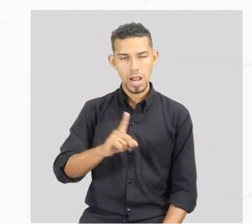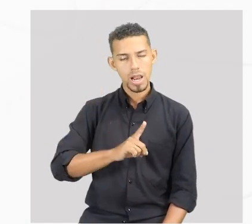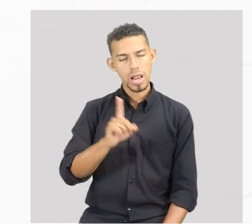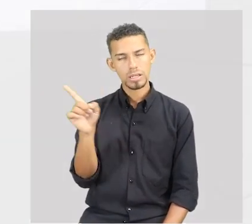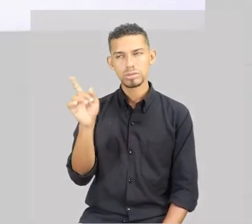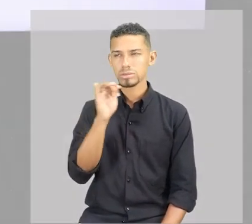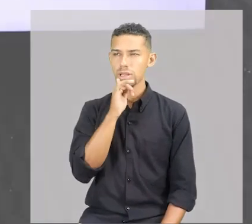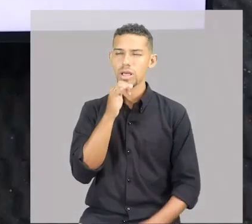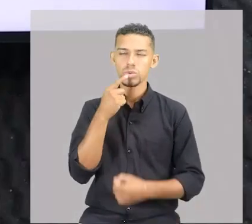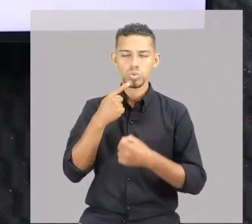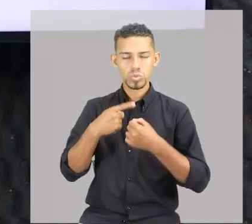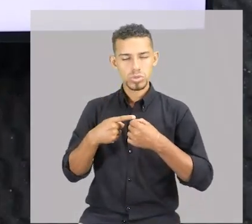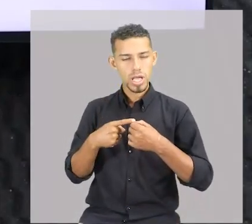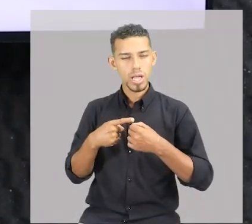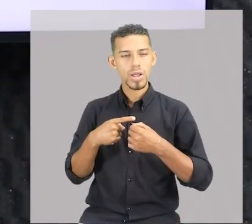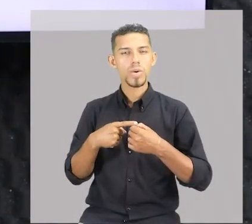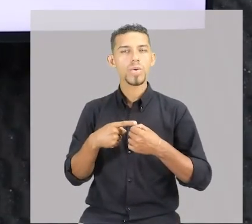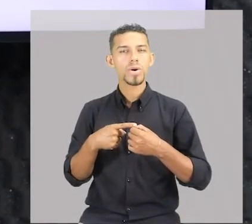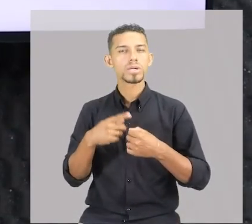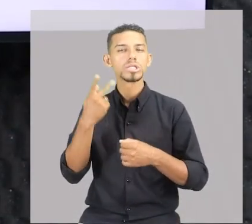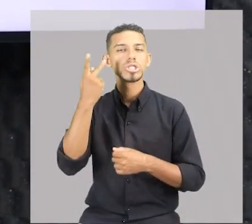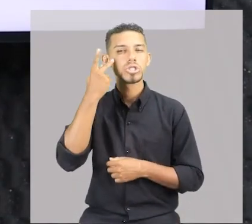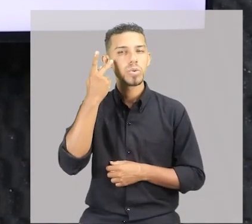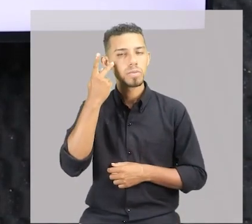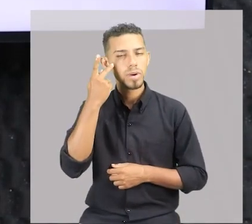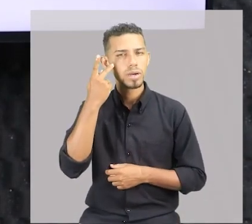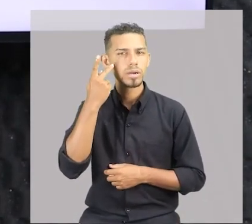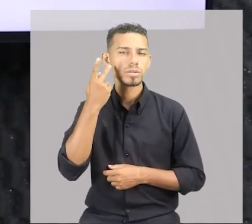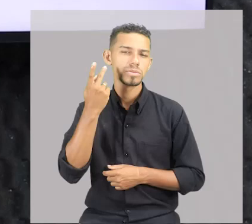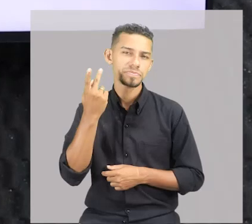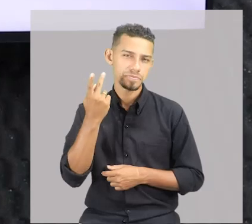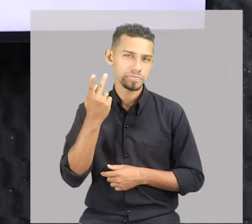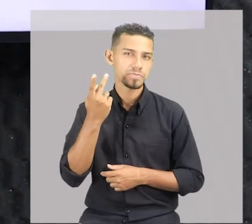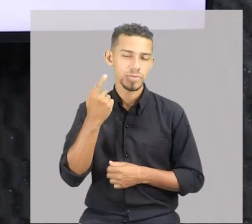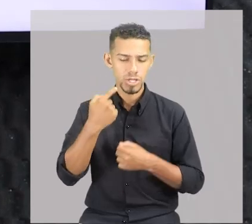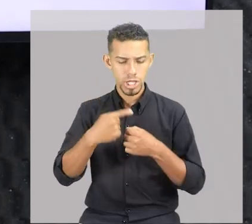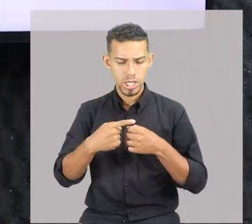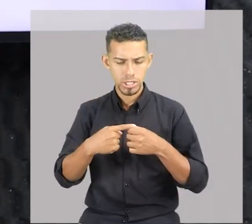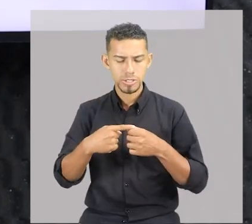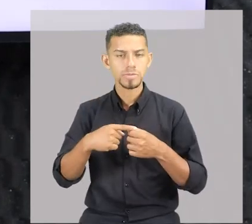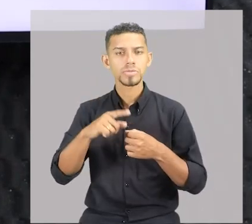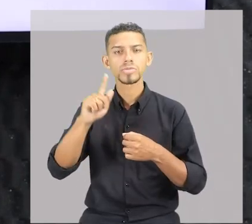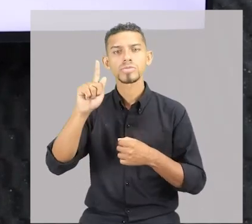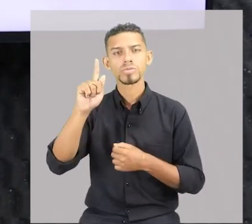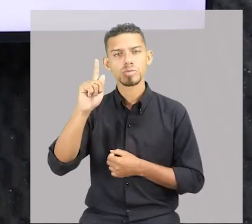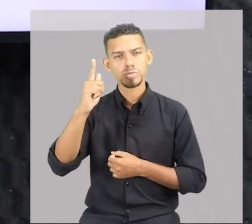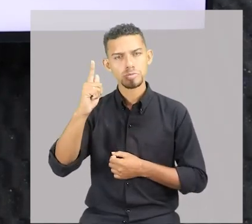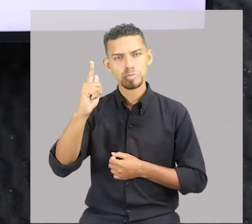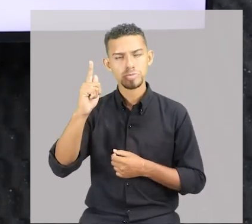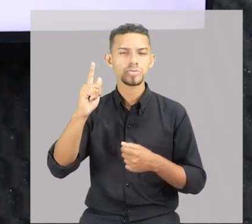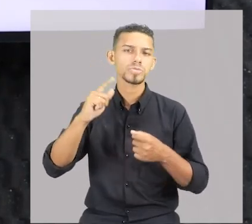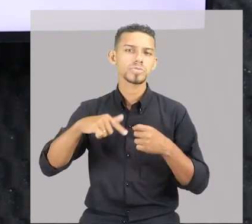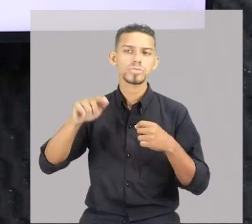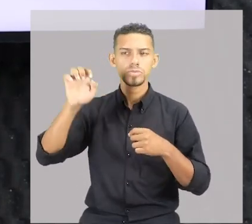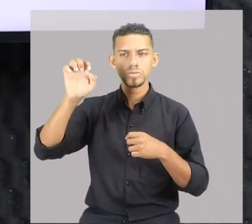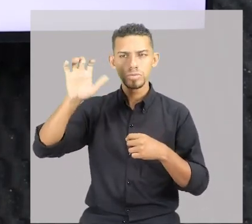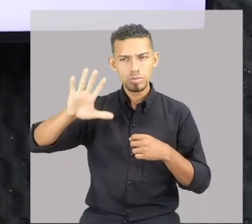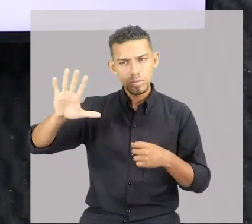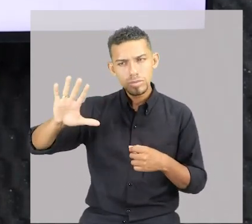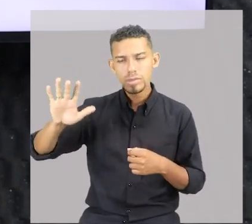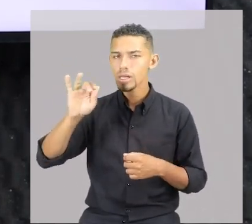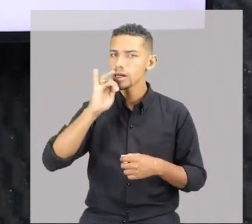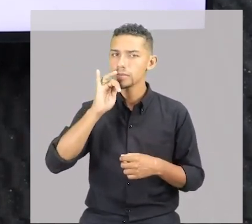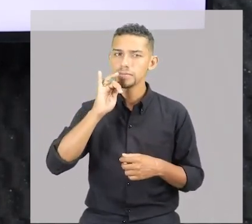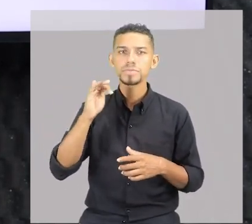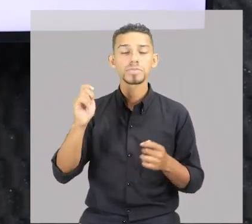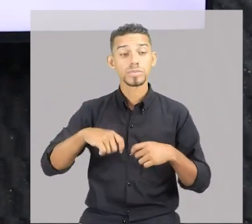do interior de São Paulo, né, do interior de Goiás, lá do centro-oeste, essa música